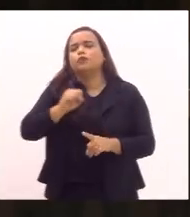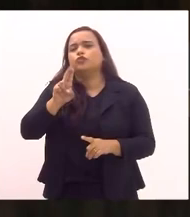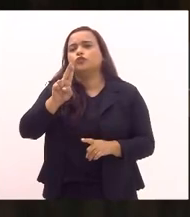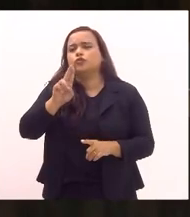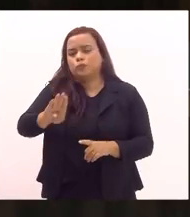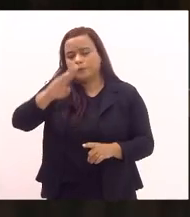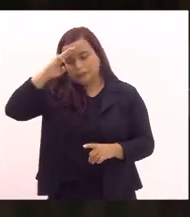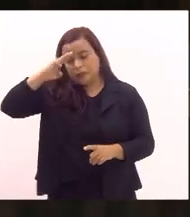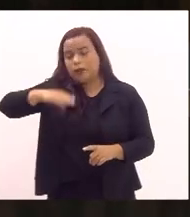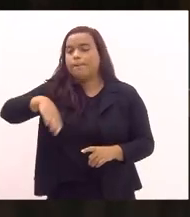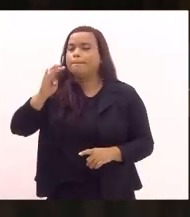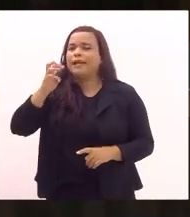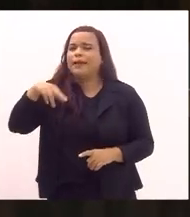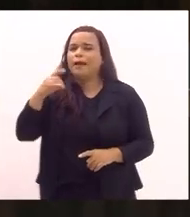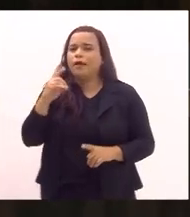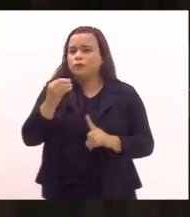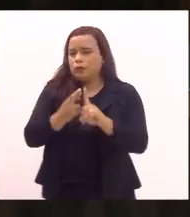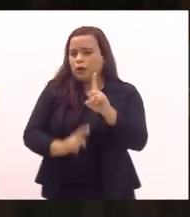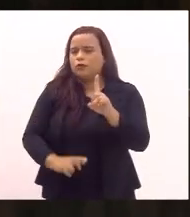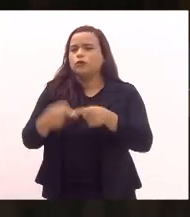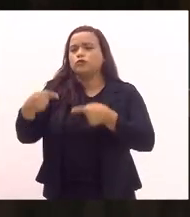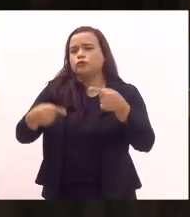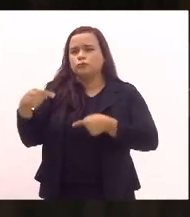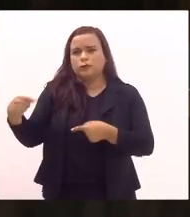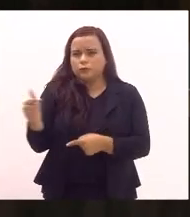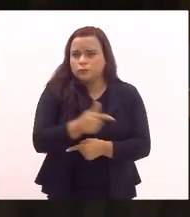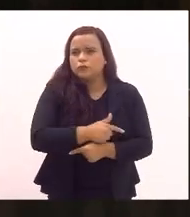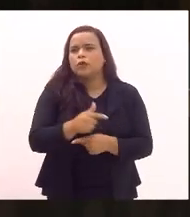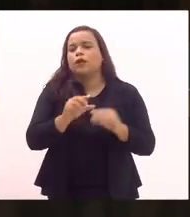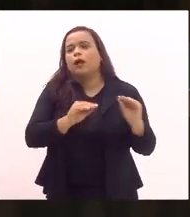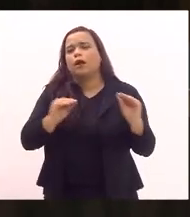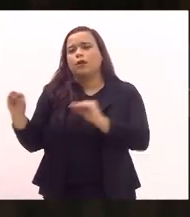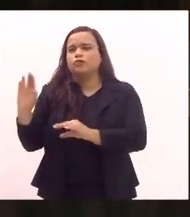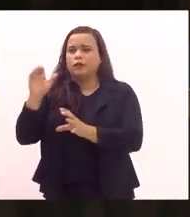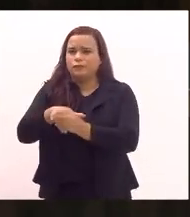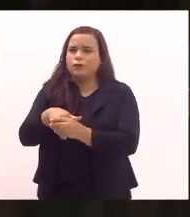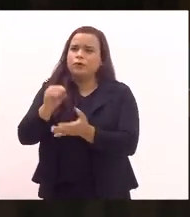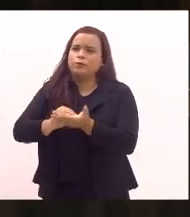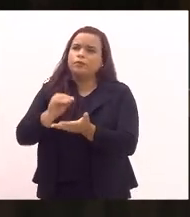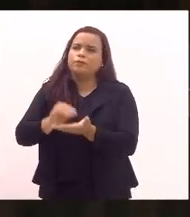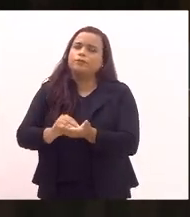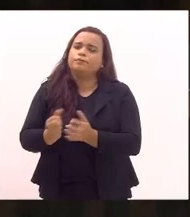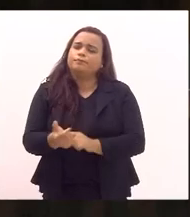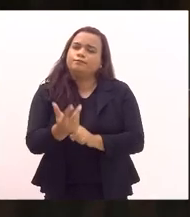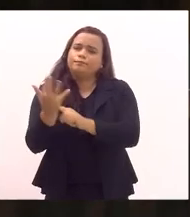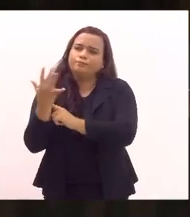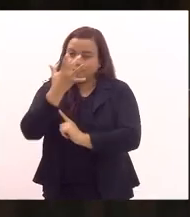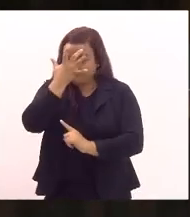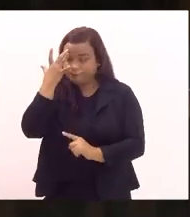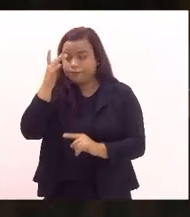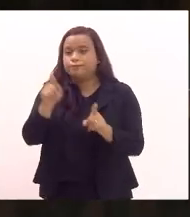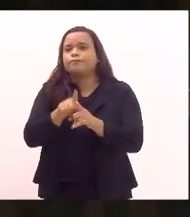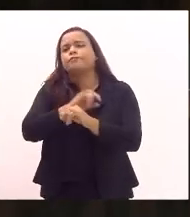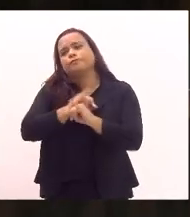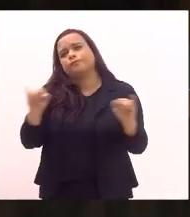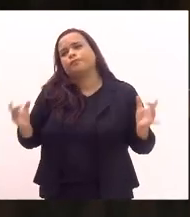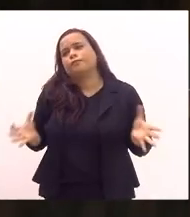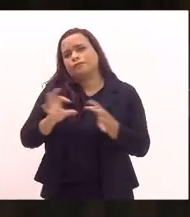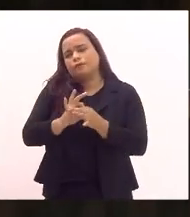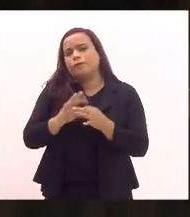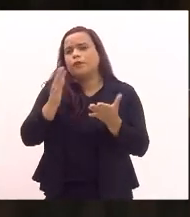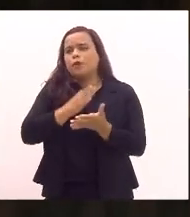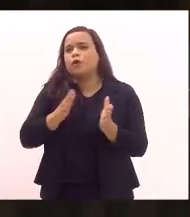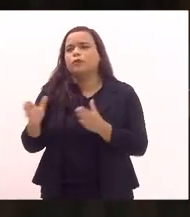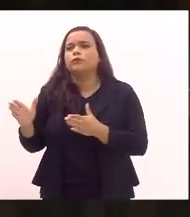Bernardo em discussão não havendo Quem Queira discutir encerrada a discussão fica adiada a votação por falta de decoro anuncio incluido na hora do dia de acordo